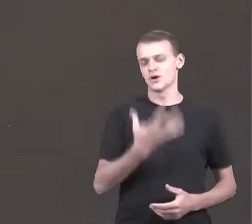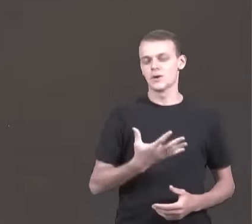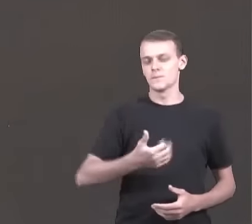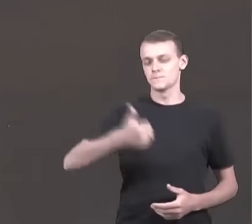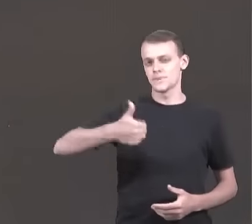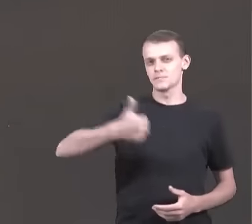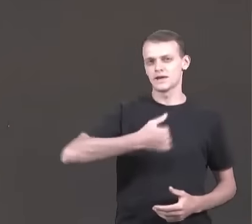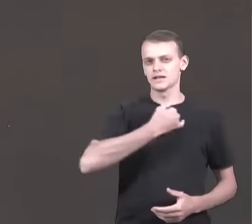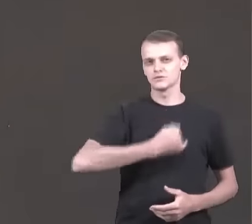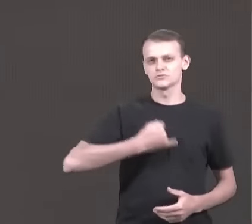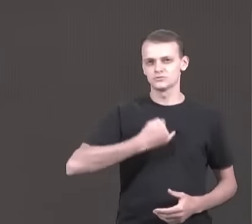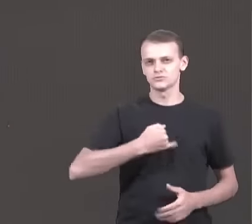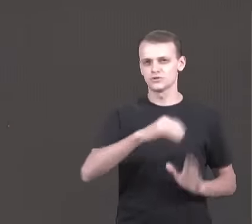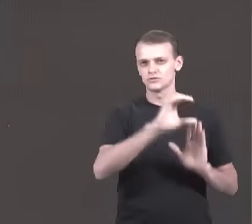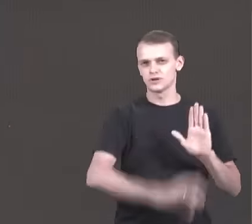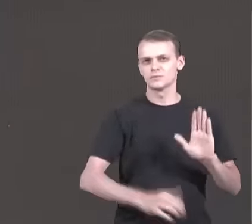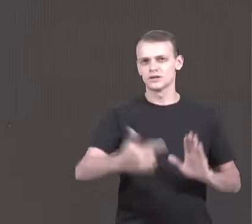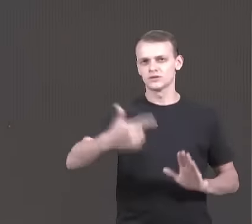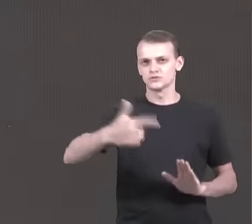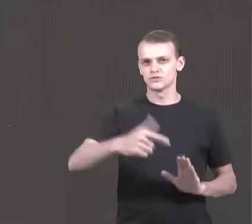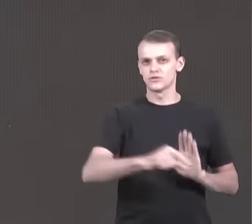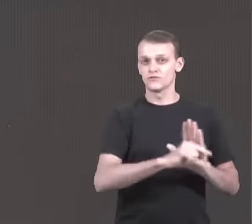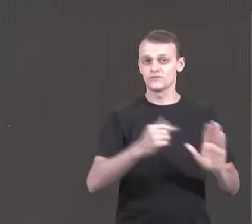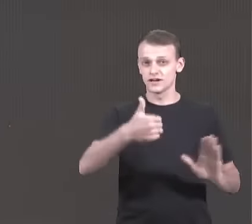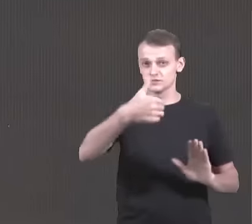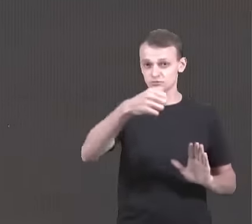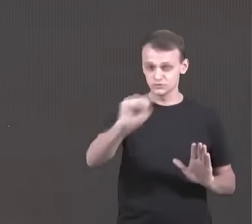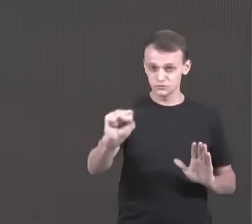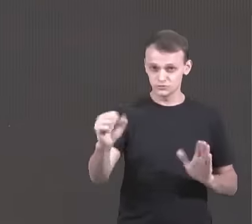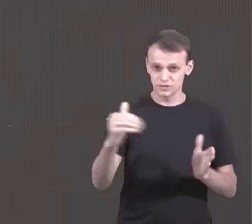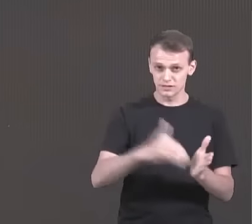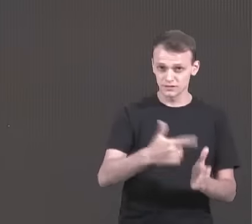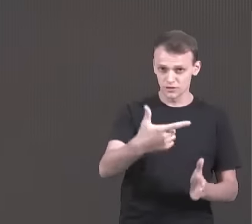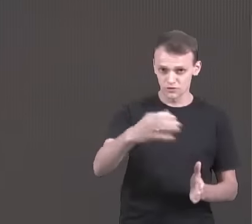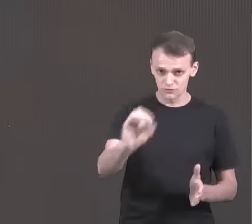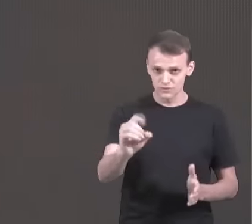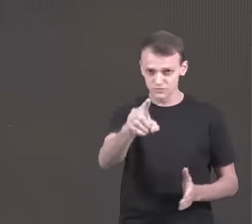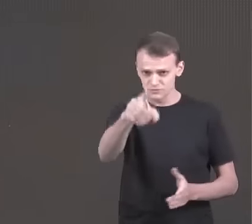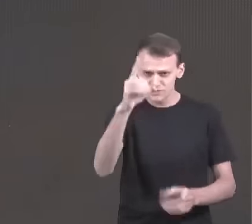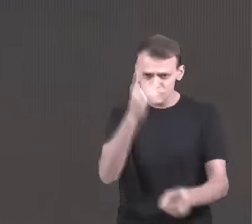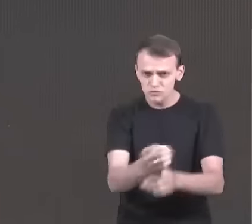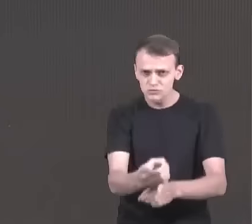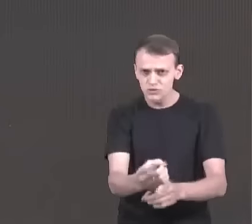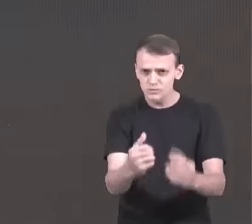1 João capítulo 2, verso 18. Quem achou, diga amém.